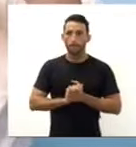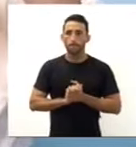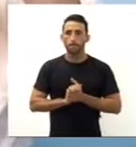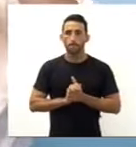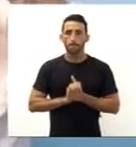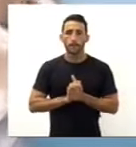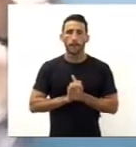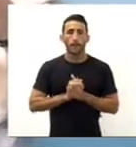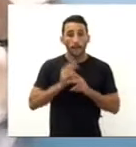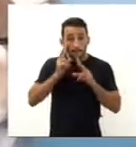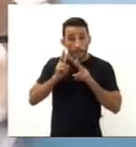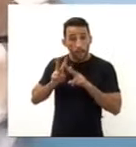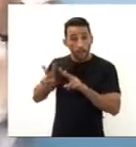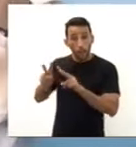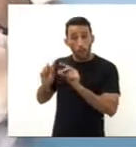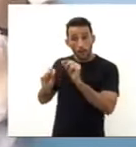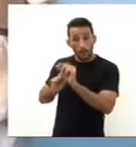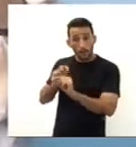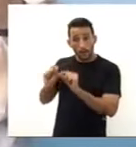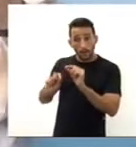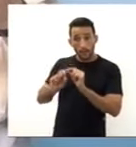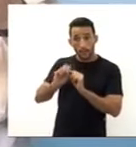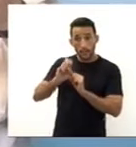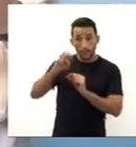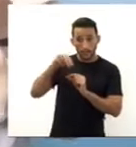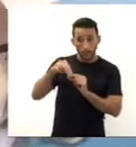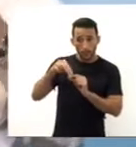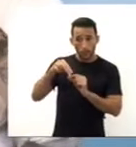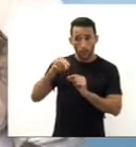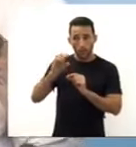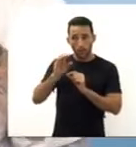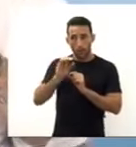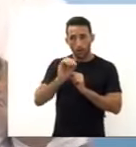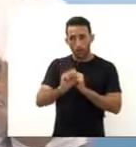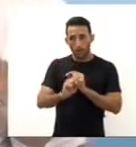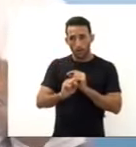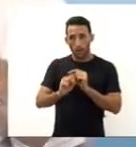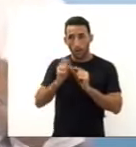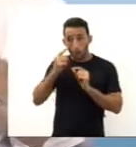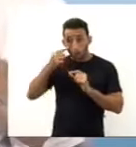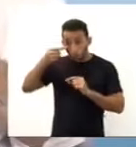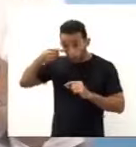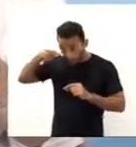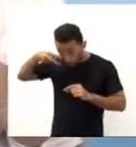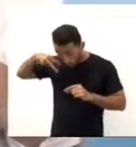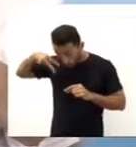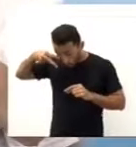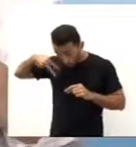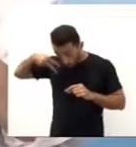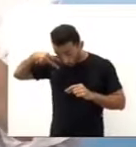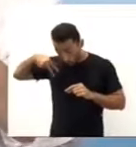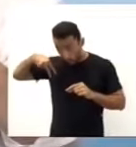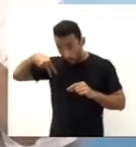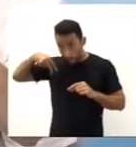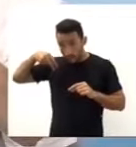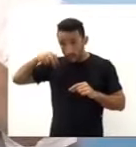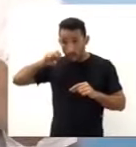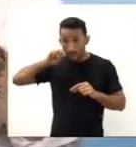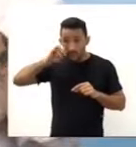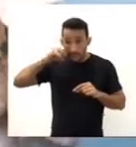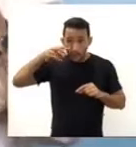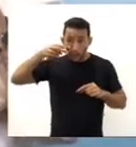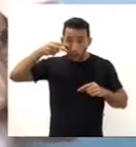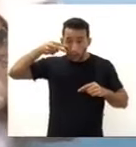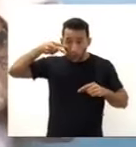estamos vendo o seno e cosseno. Então, eu estou olhando esse ângulo. Agora, eu olho esse, ó, estou olhando aqui, certo? Então, quando eu olho para